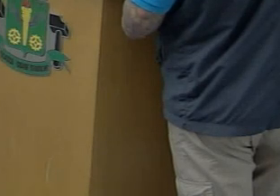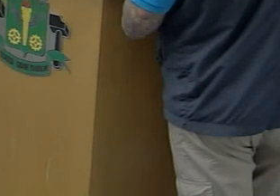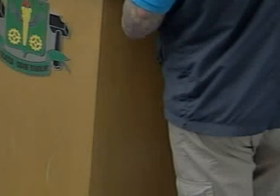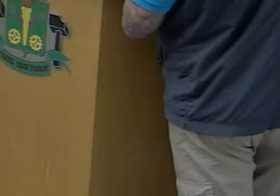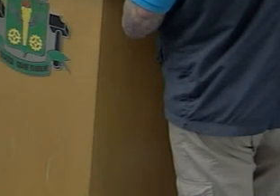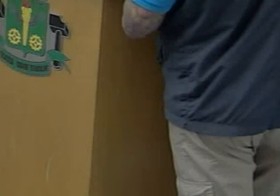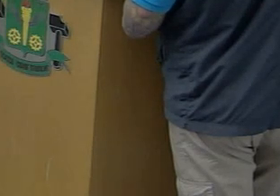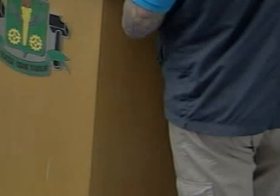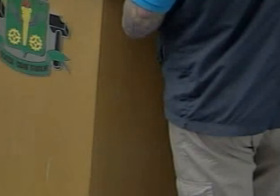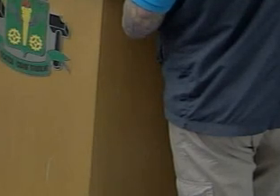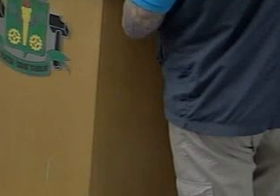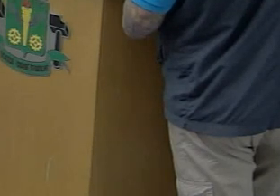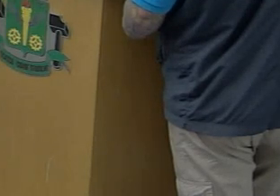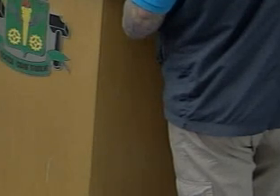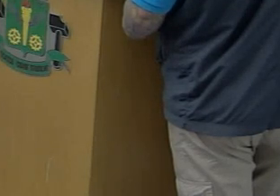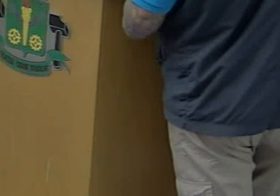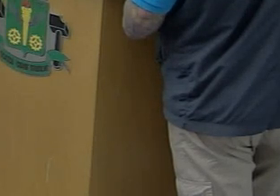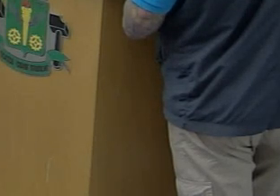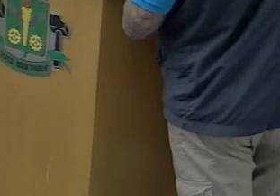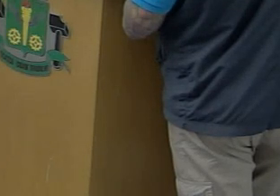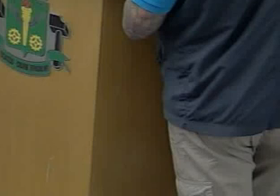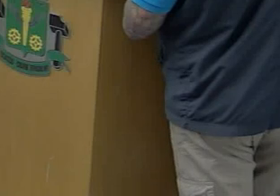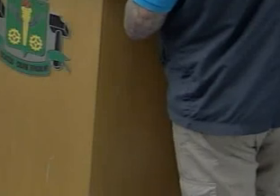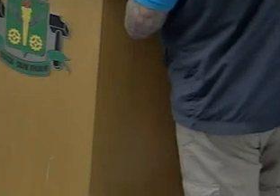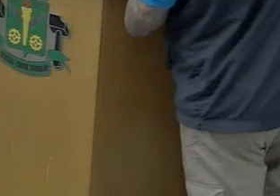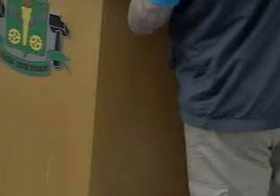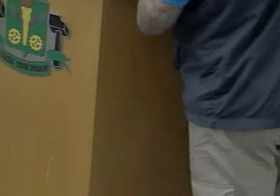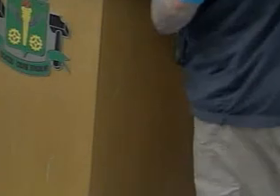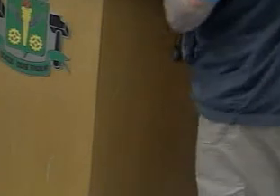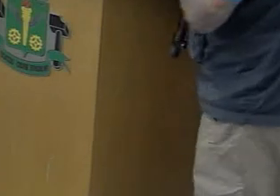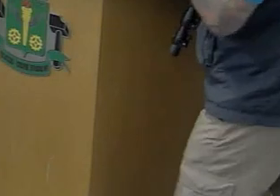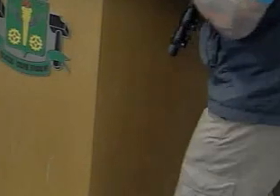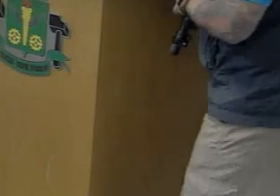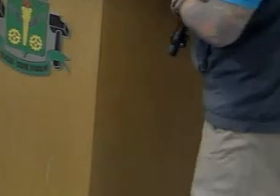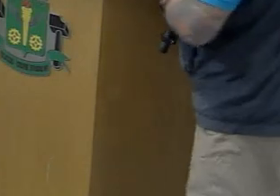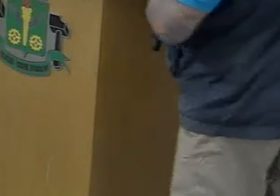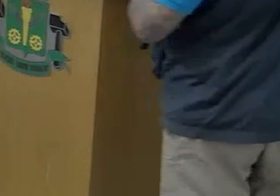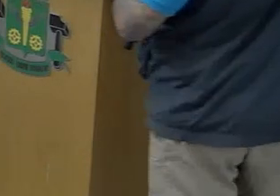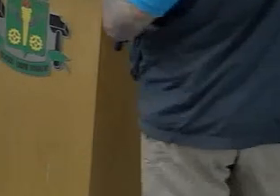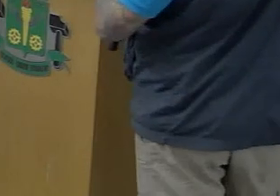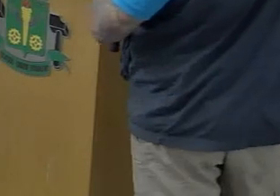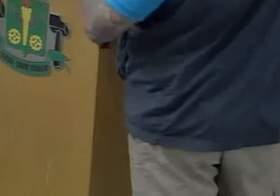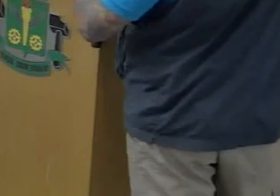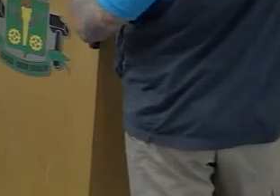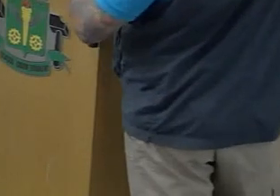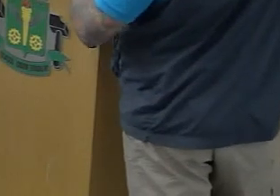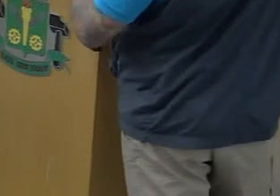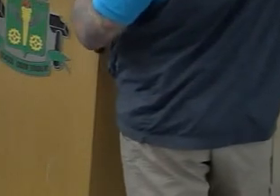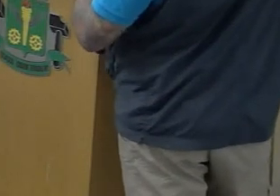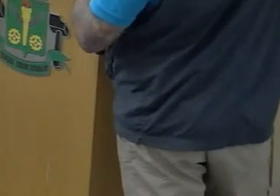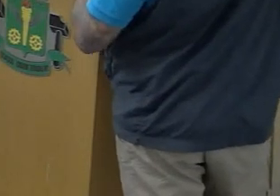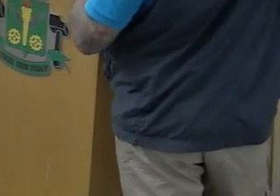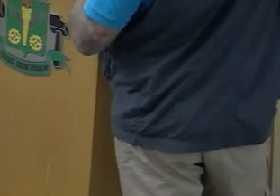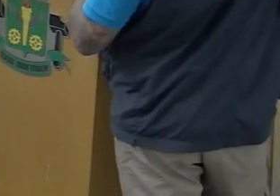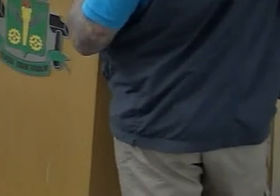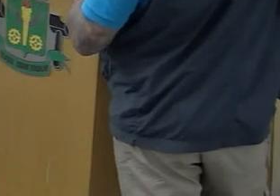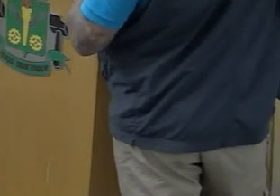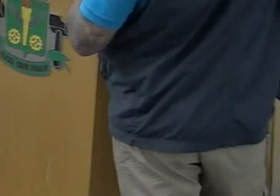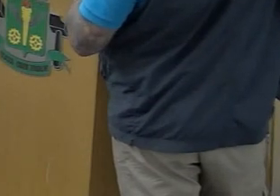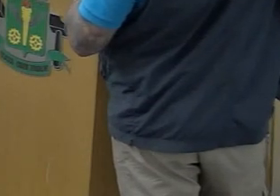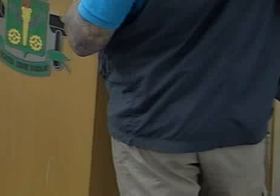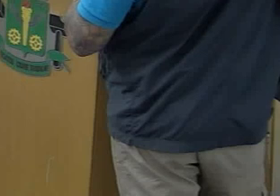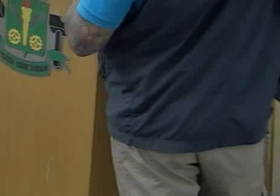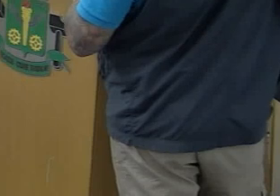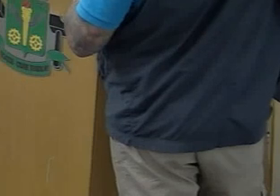26ª sessão ordinária dessa tarde, solicito à nobre vereadora, a pastora Cristiane Selegato, que anuncie o número de